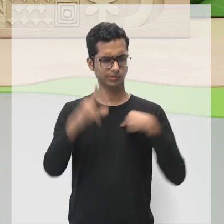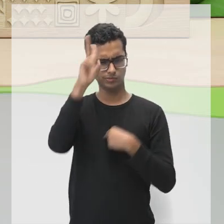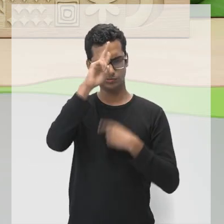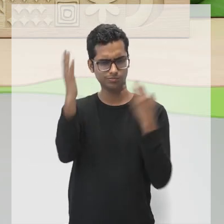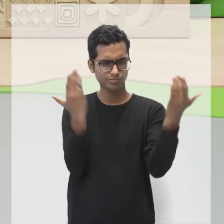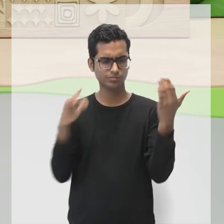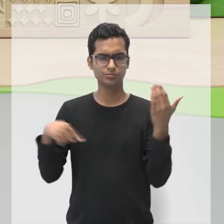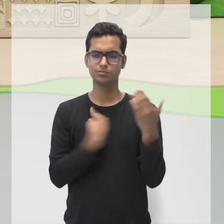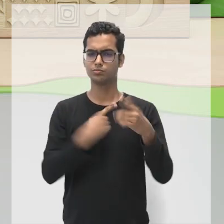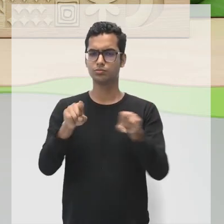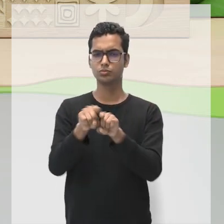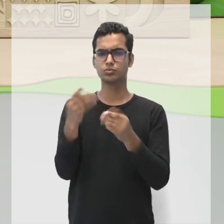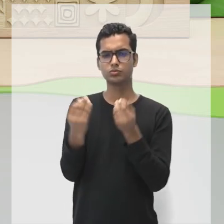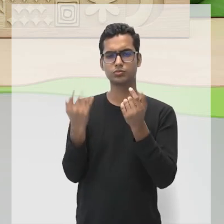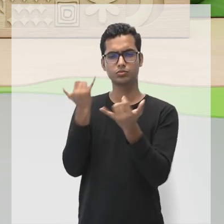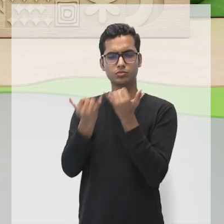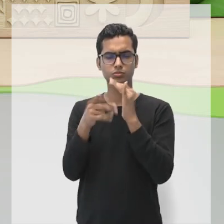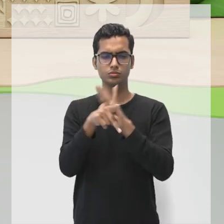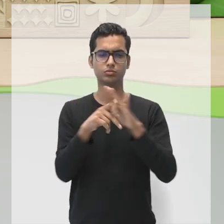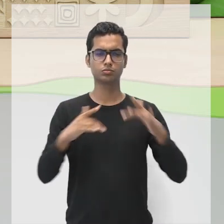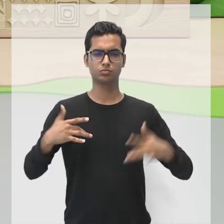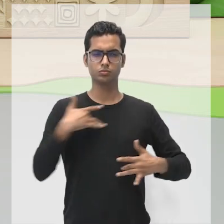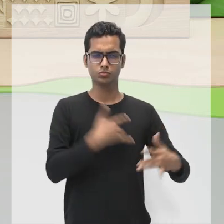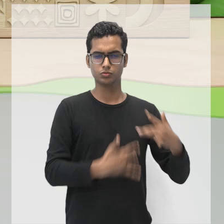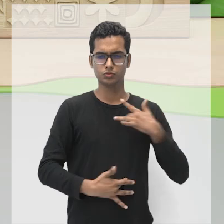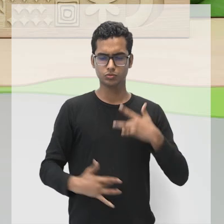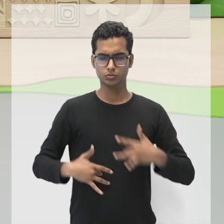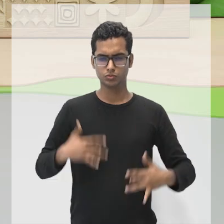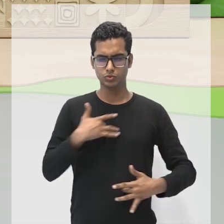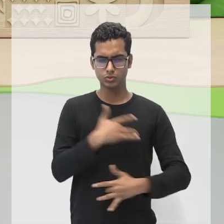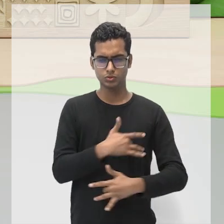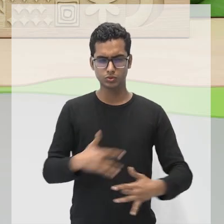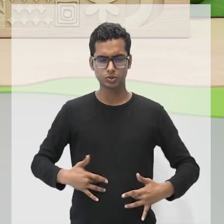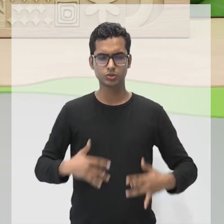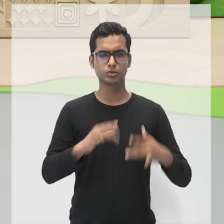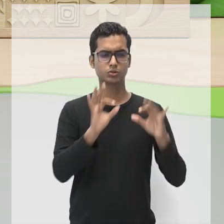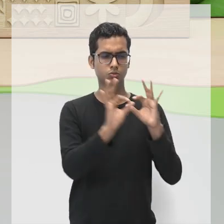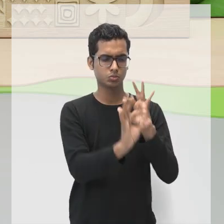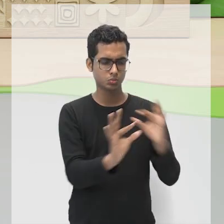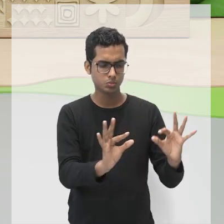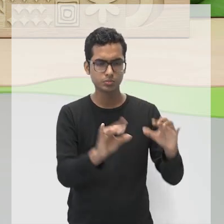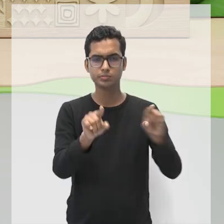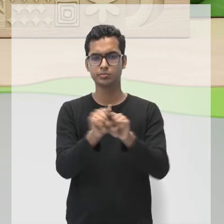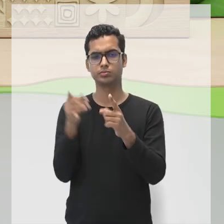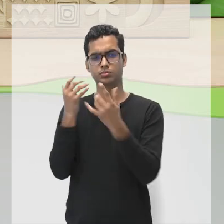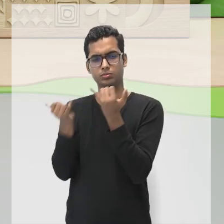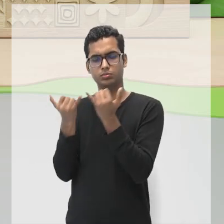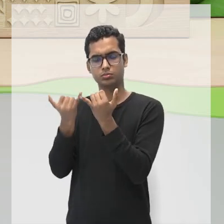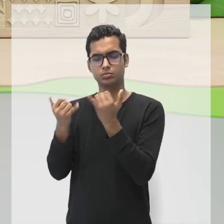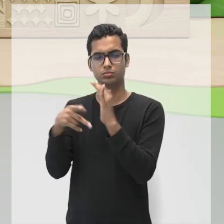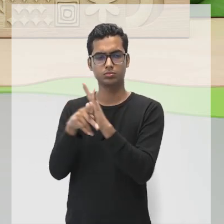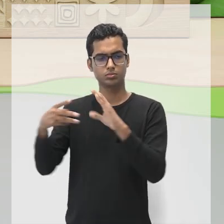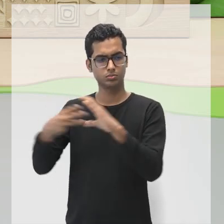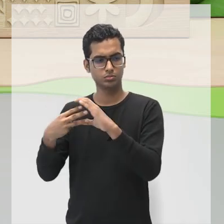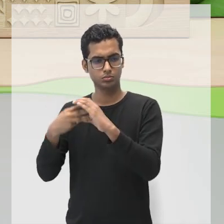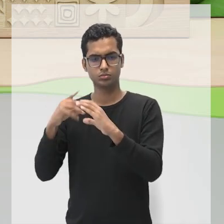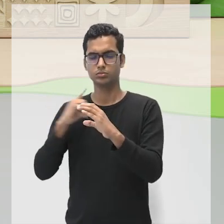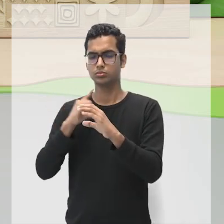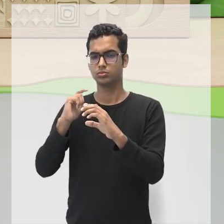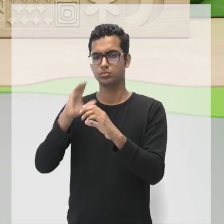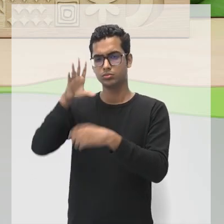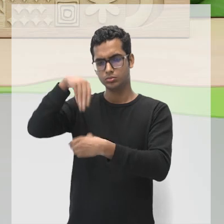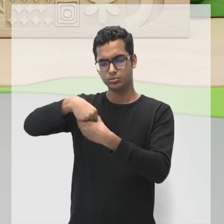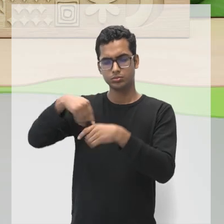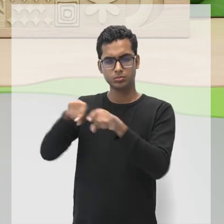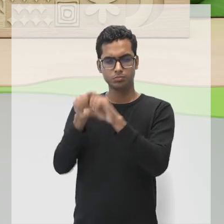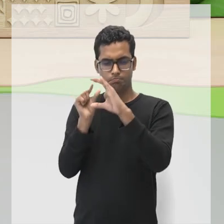analogia que são como pequenos órgãos? Então, alguns exemplos das organelas presentes em todas as